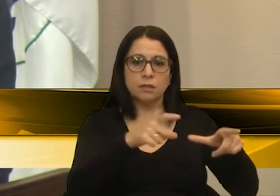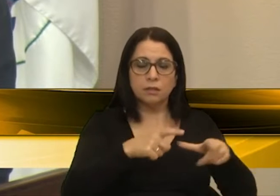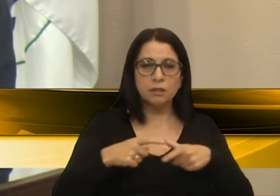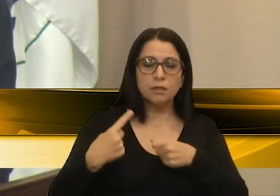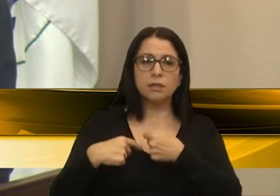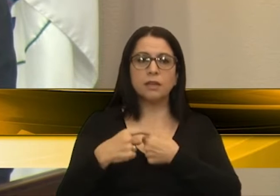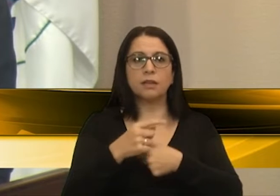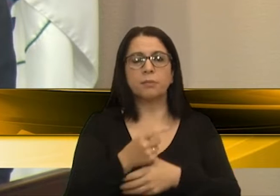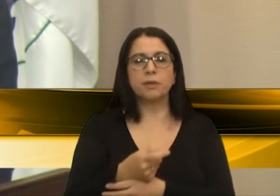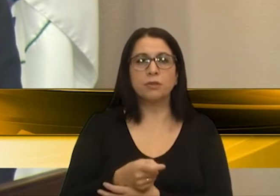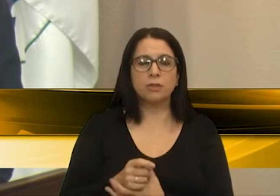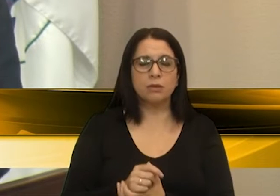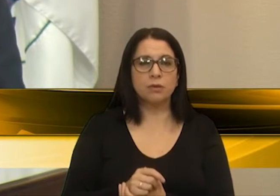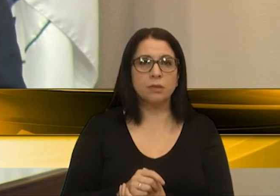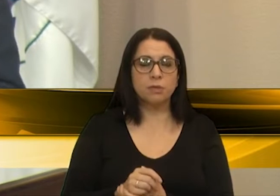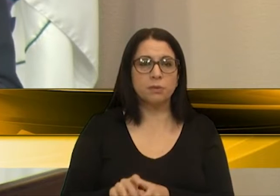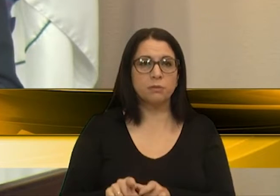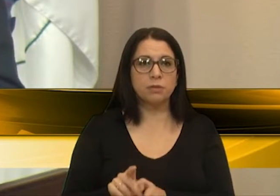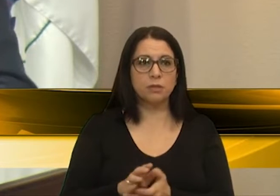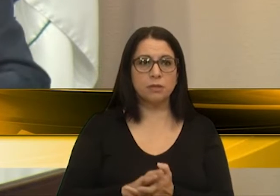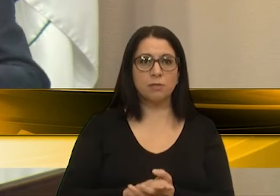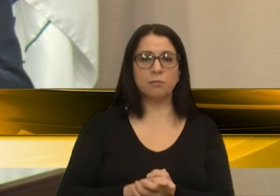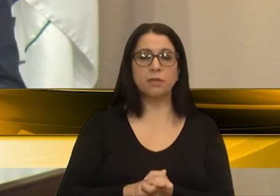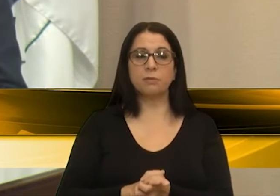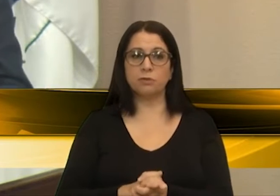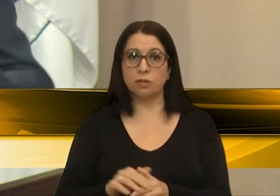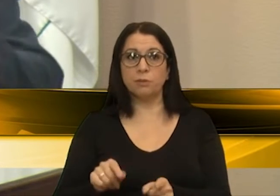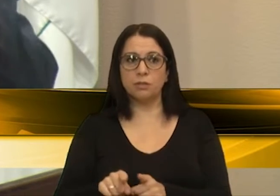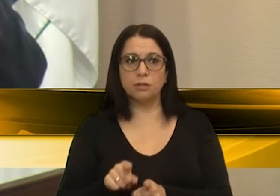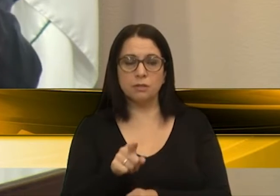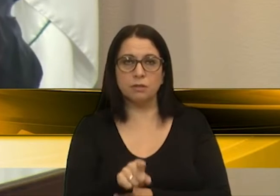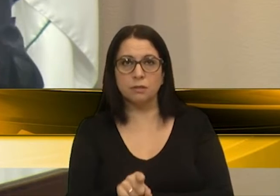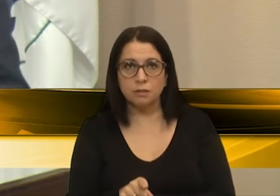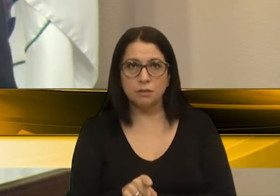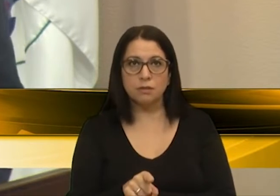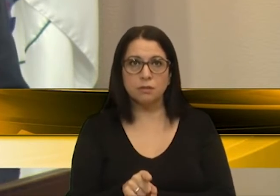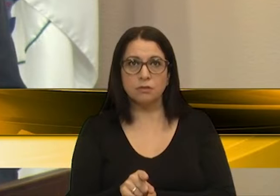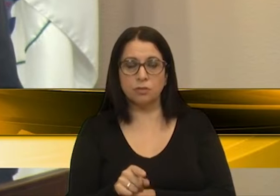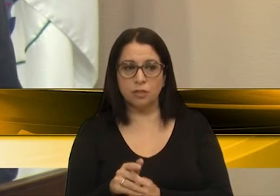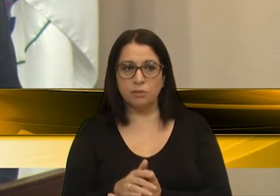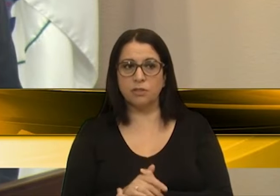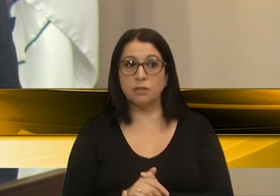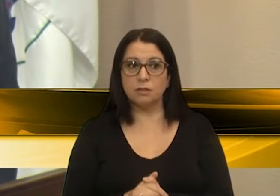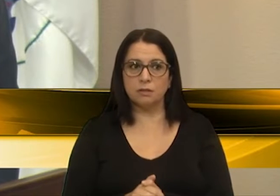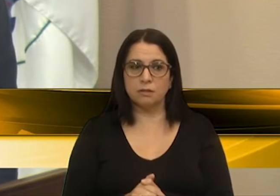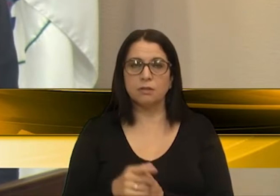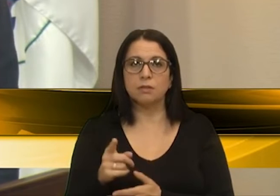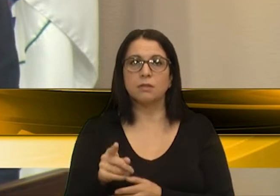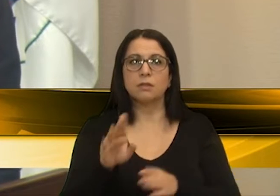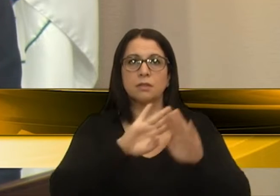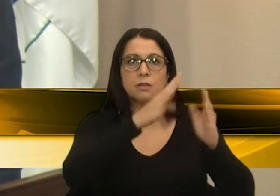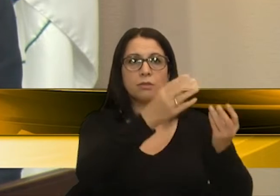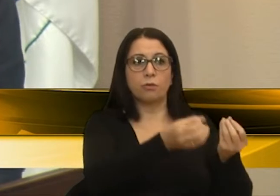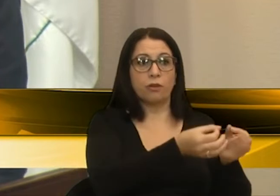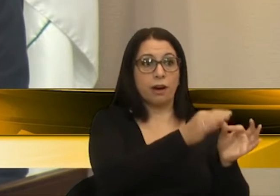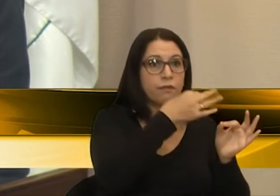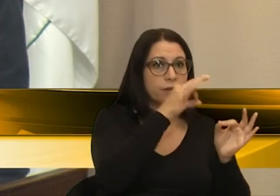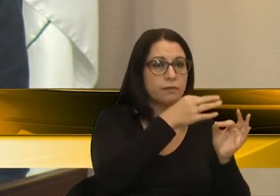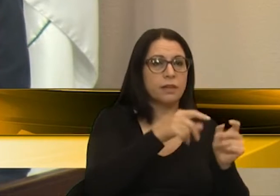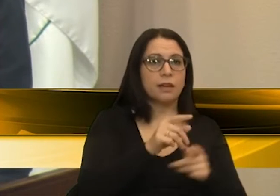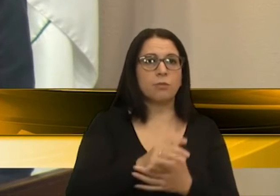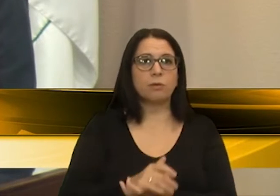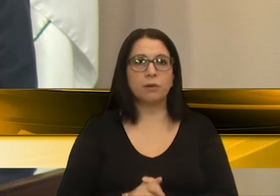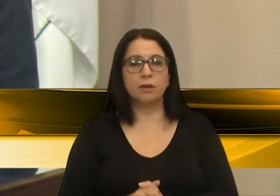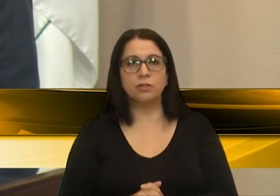cidade, e depois, com a construção do monumento e da Via Sacra, ela passou para os pavilhões da Festa da Uva. Como é que